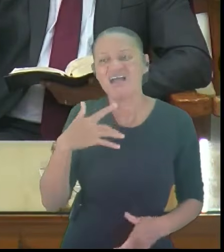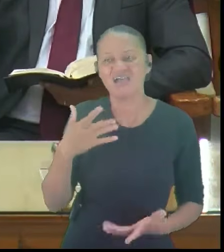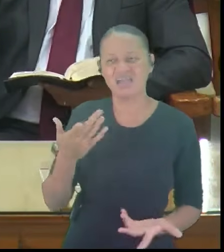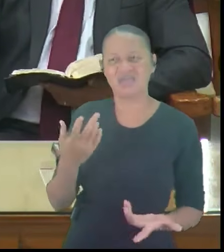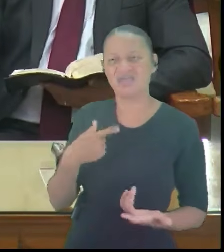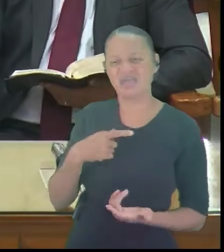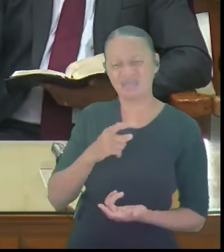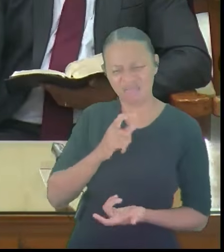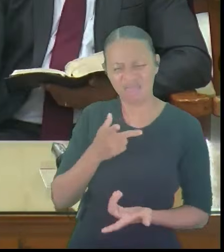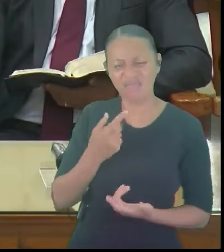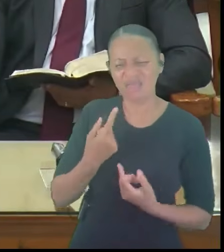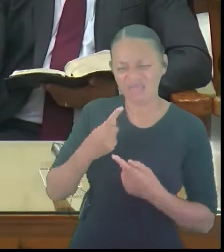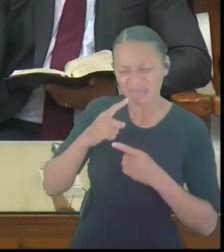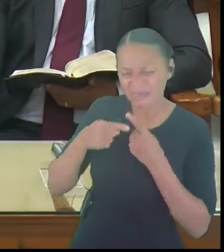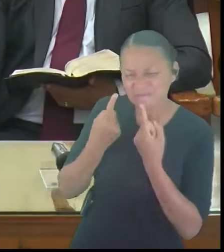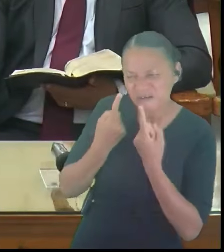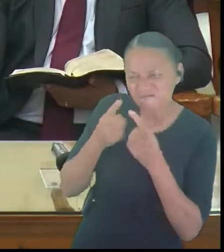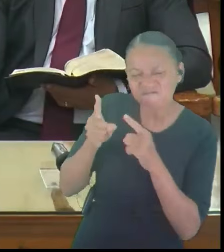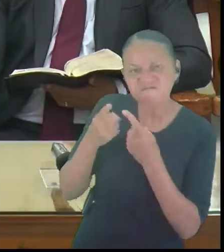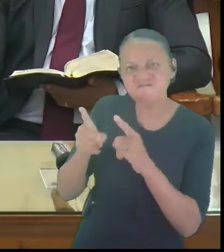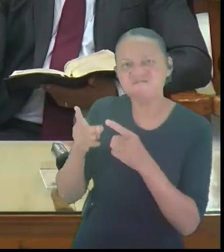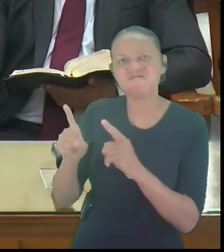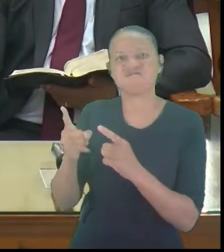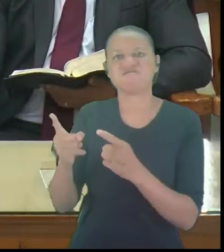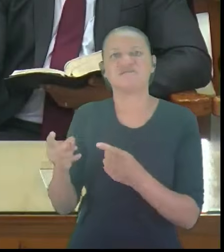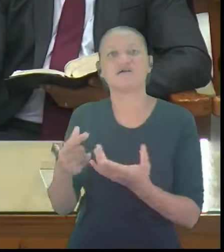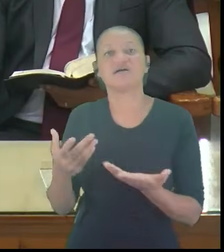igreja é machista é má fé ou